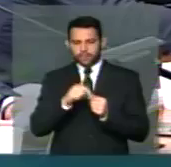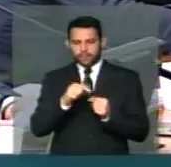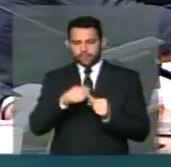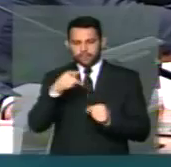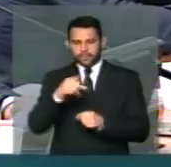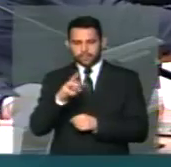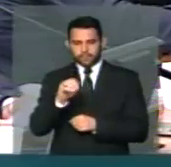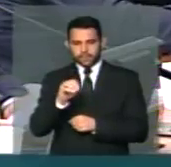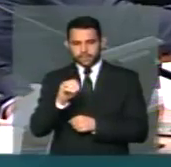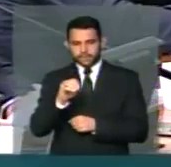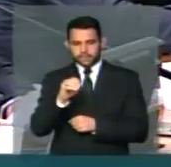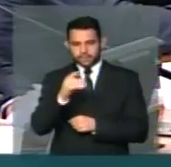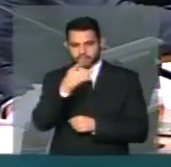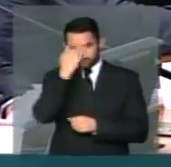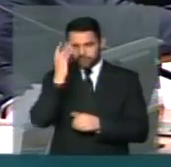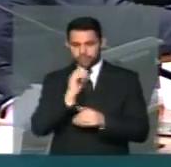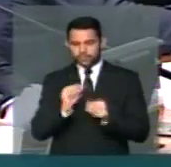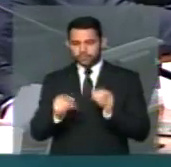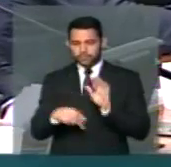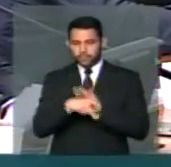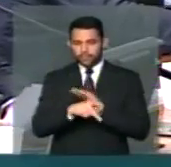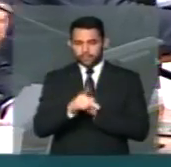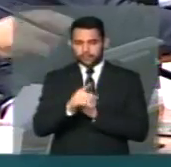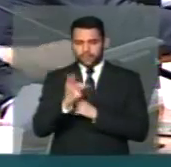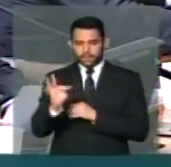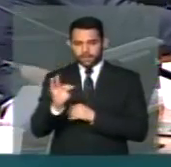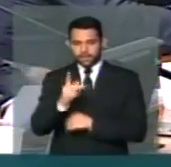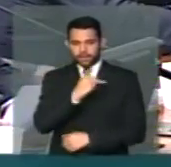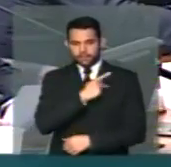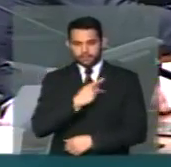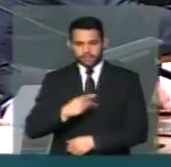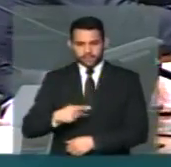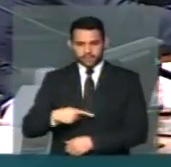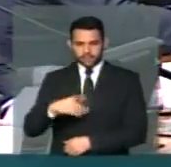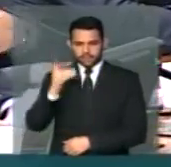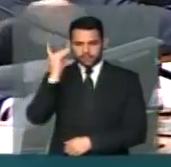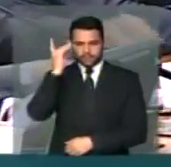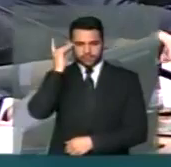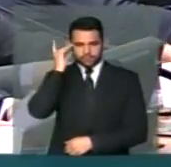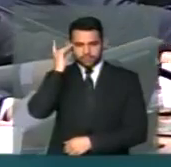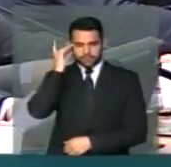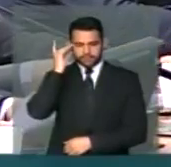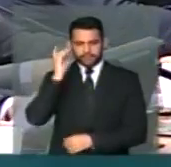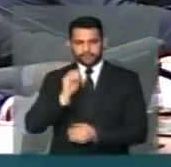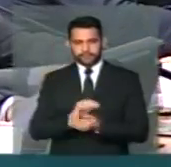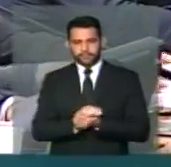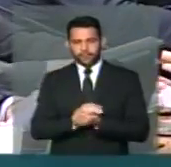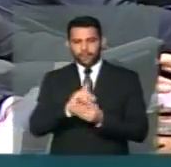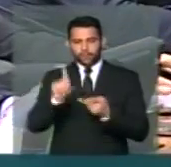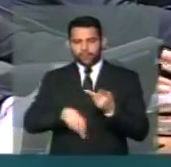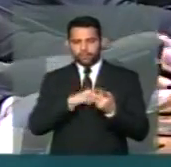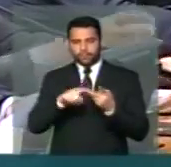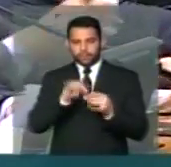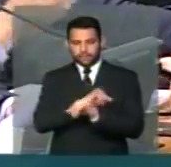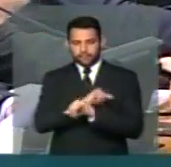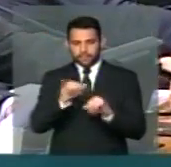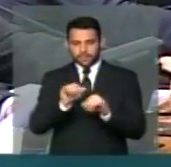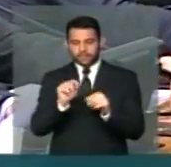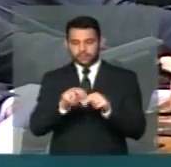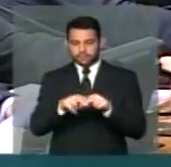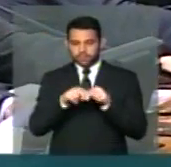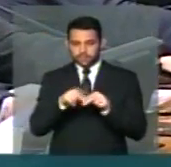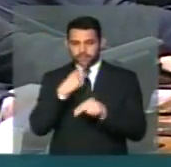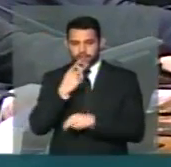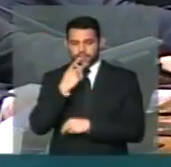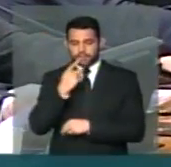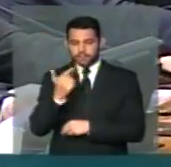em campanhas de candidatos do PT e à presidência Dilma Rousseff. Outra revelação estaria disposta a fazer,